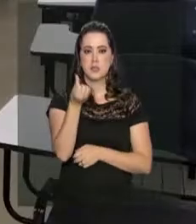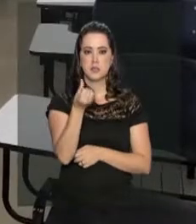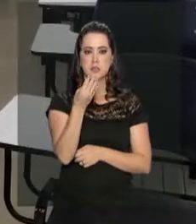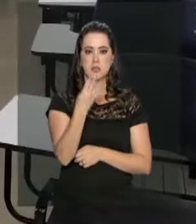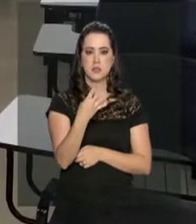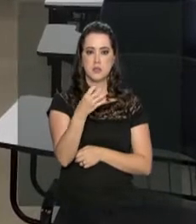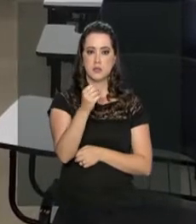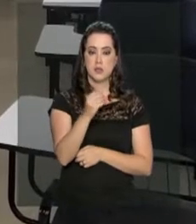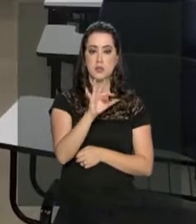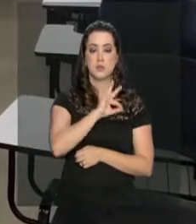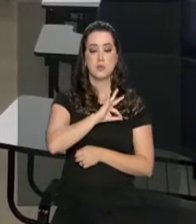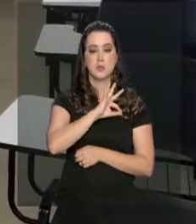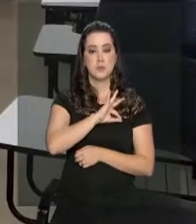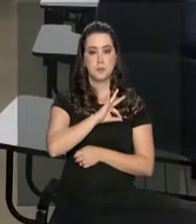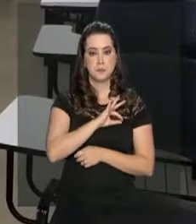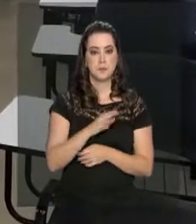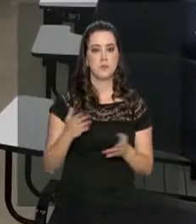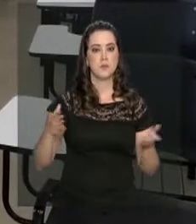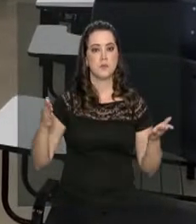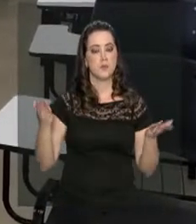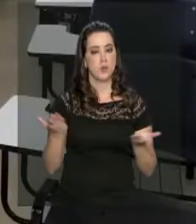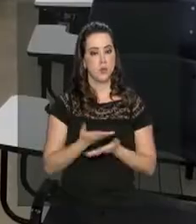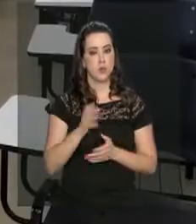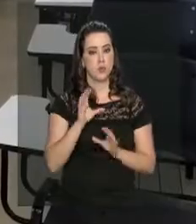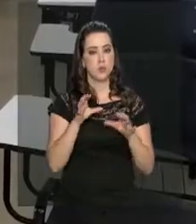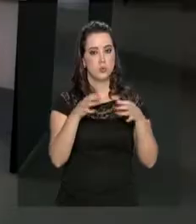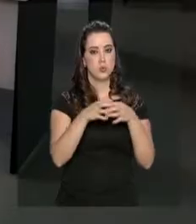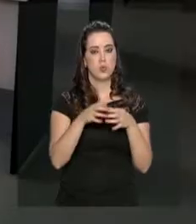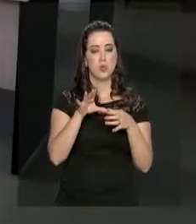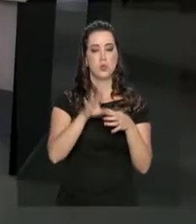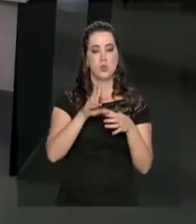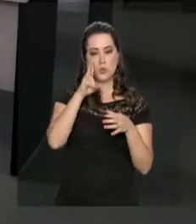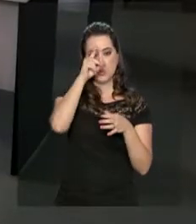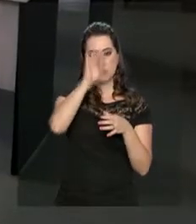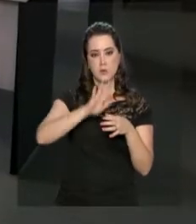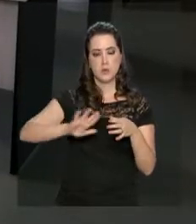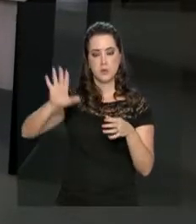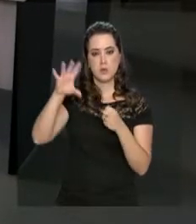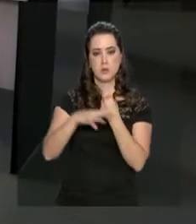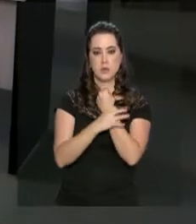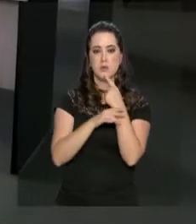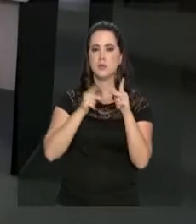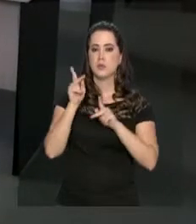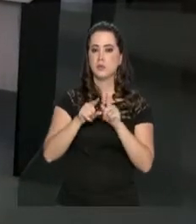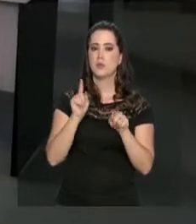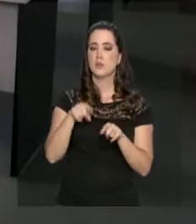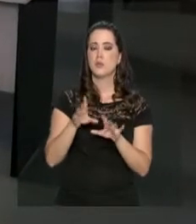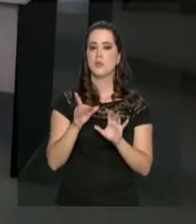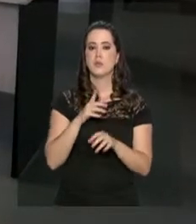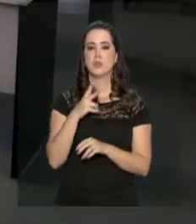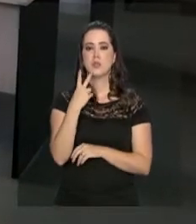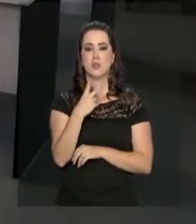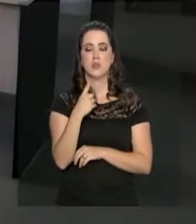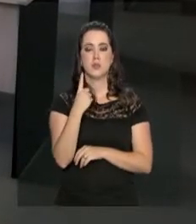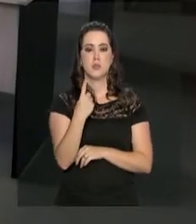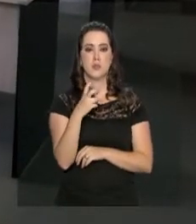até 640 policiais atualmente a força nacional de segurança pública formada por